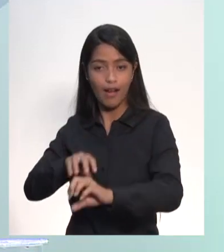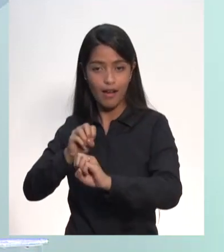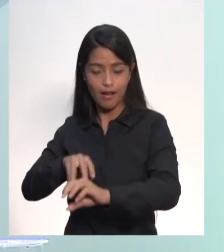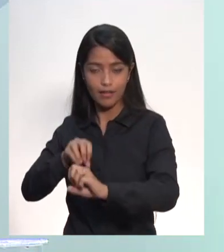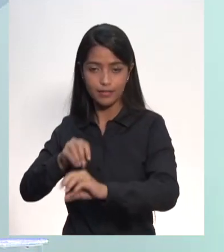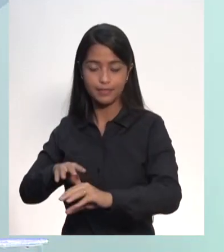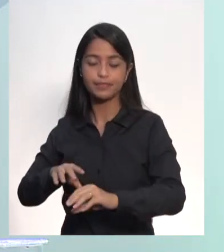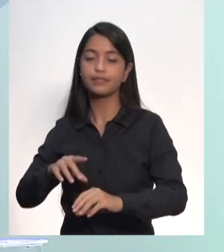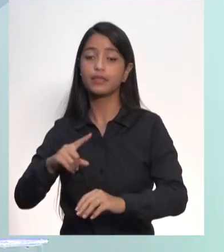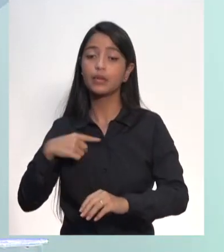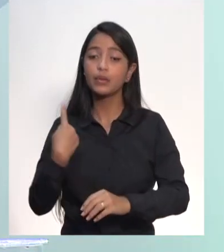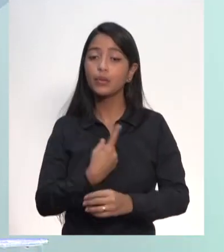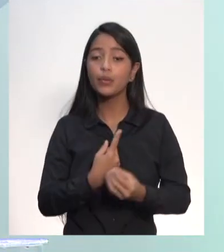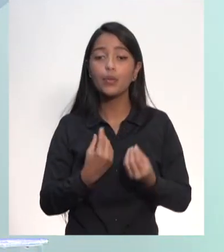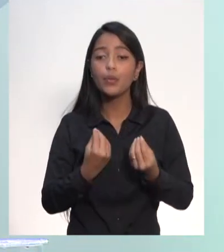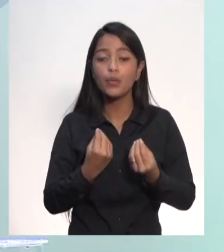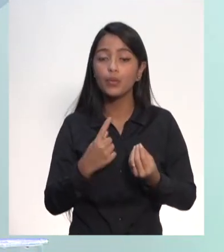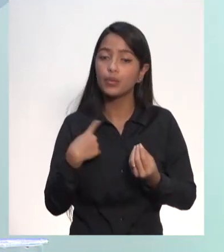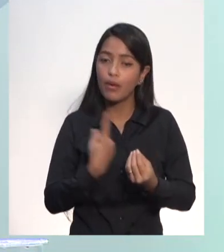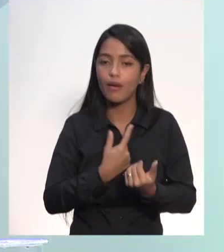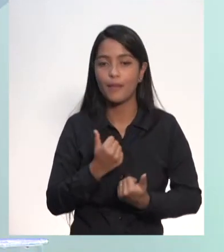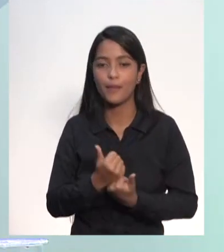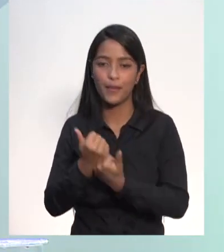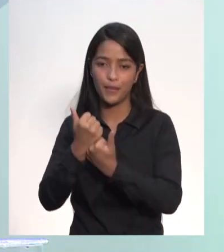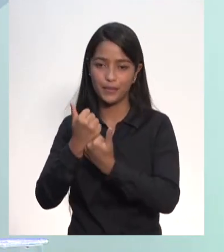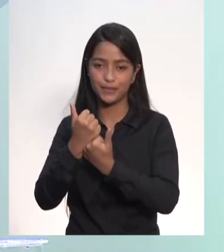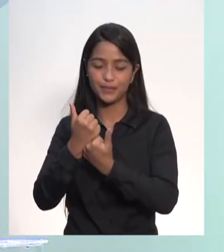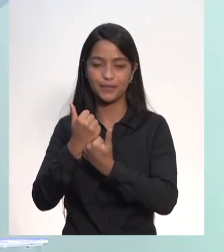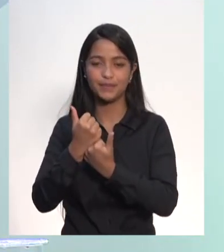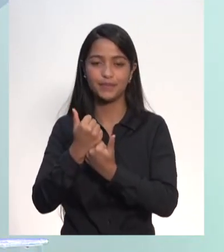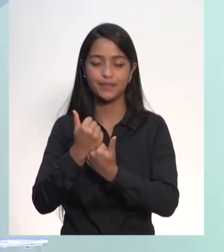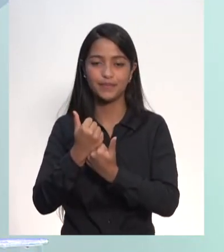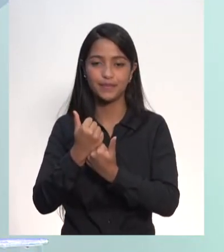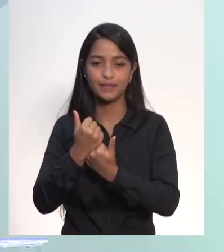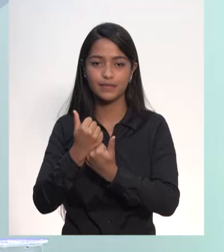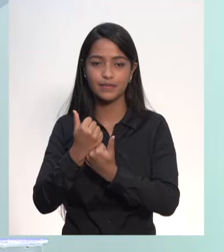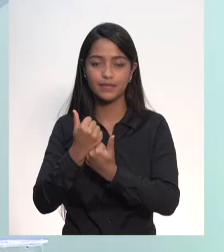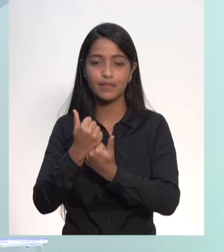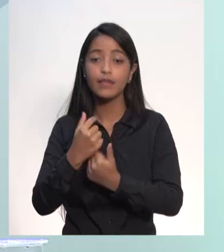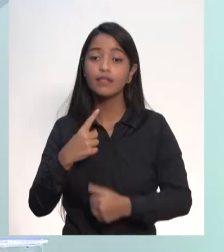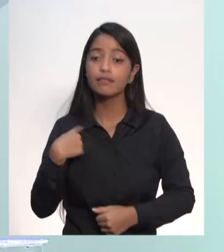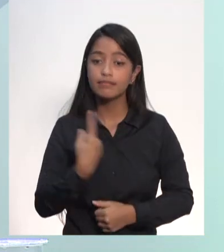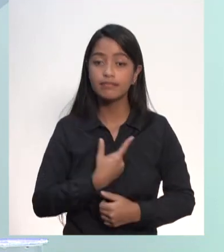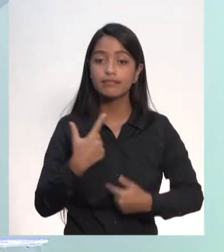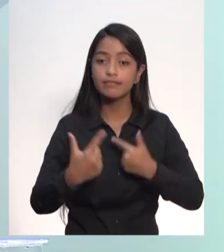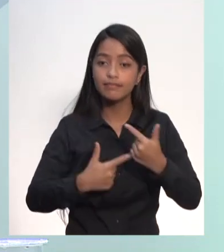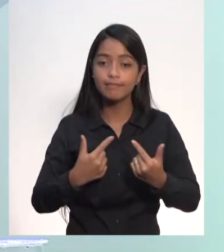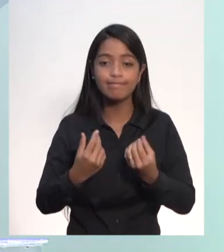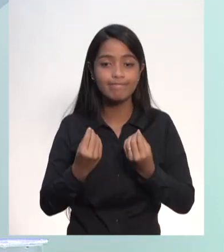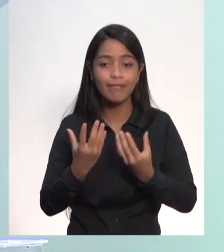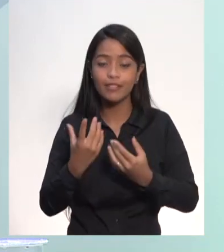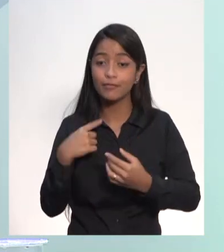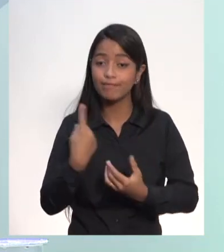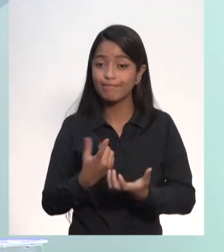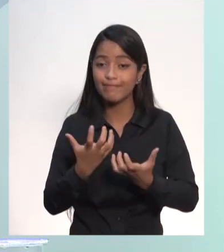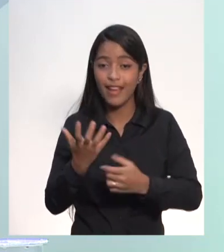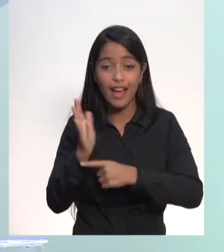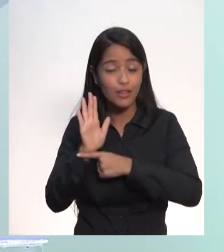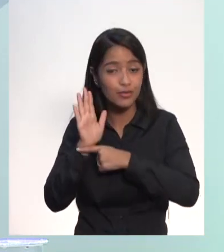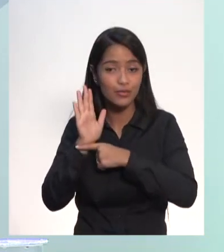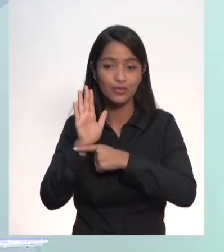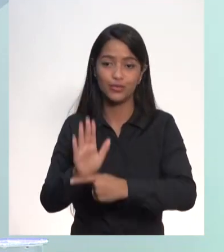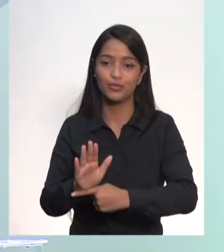apoio muito interessante e a gente está trabalhando para contribuir ao máximo para que essas aulas